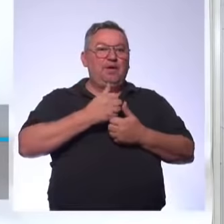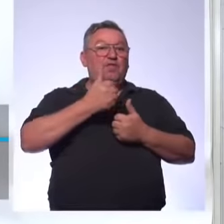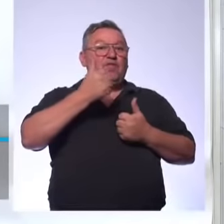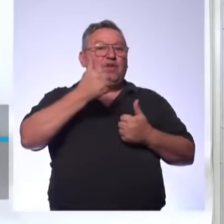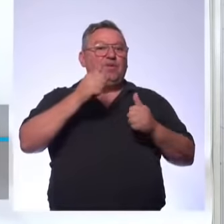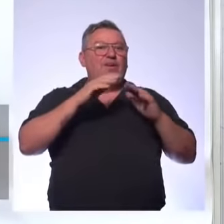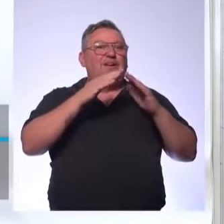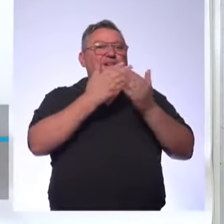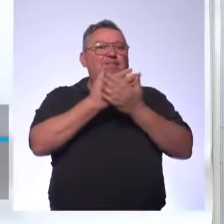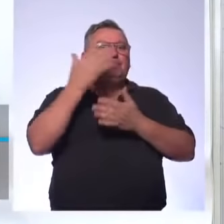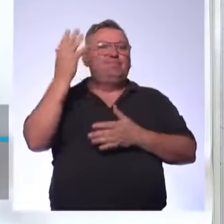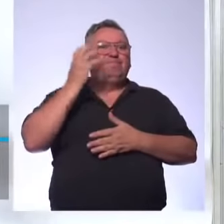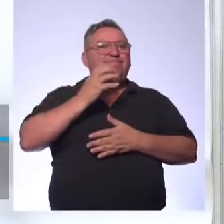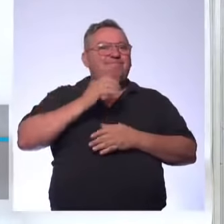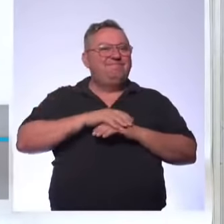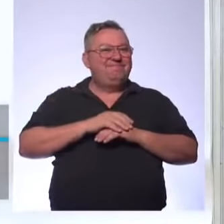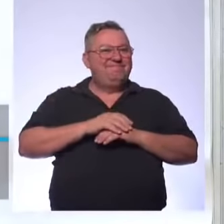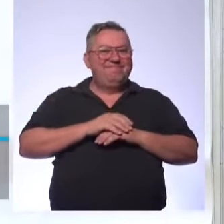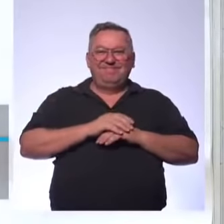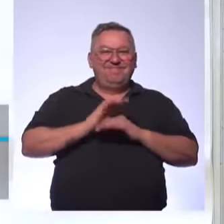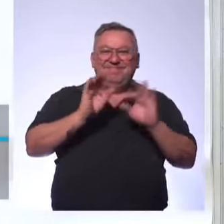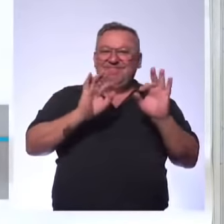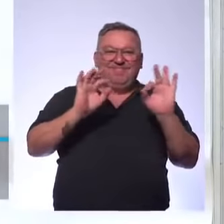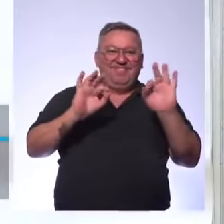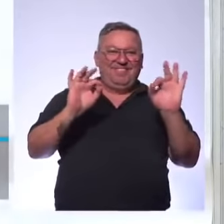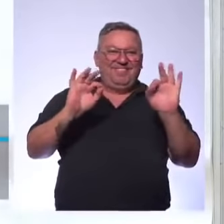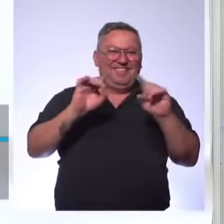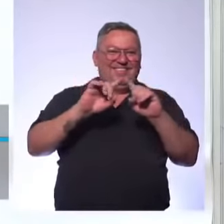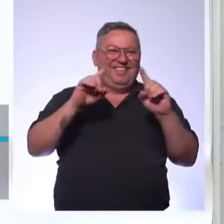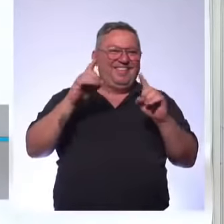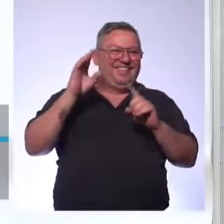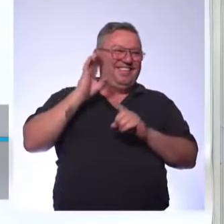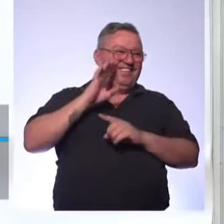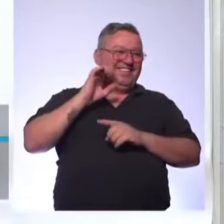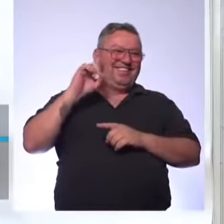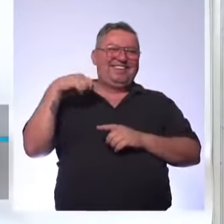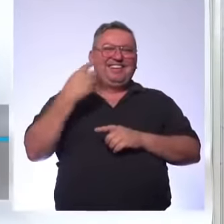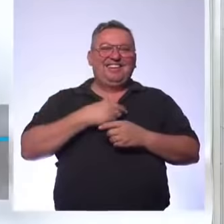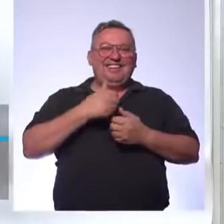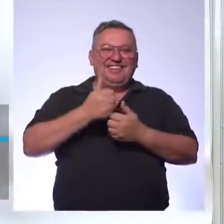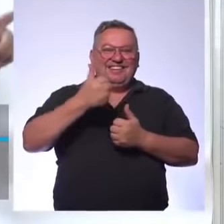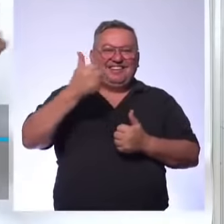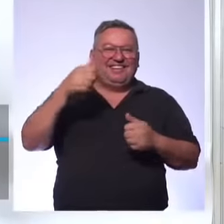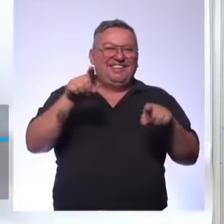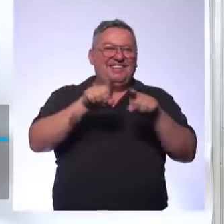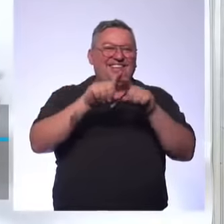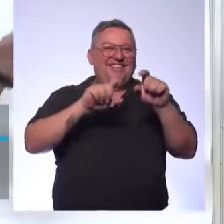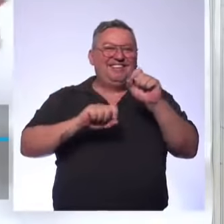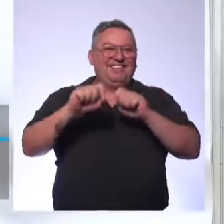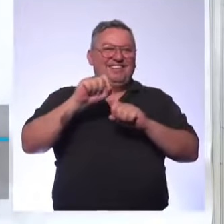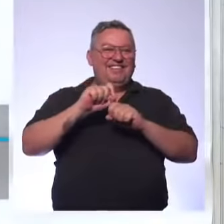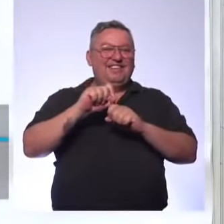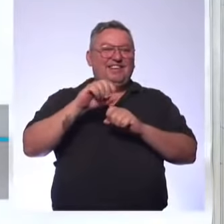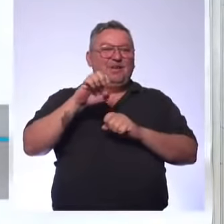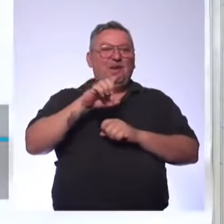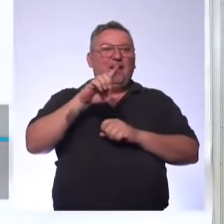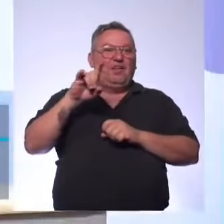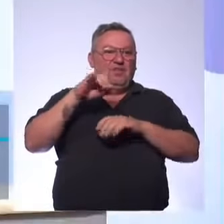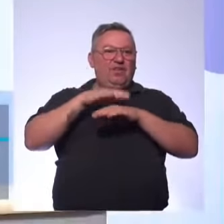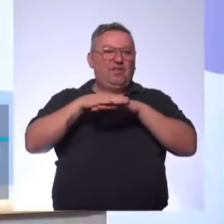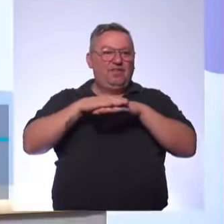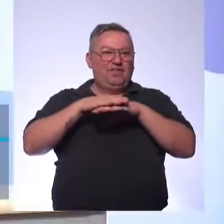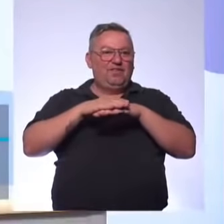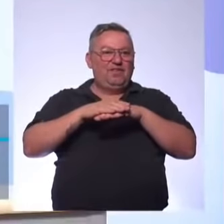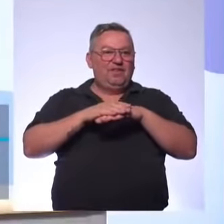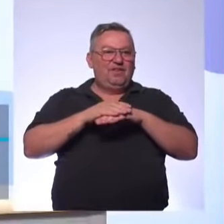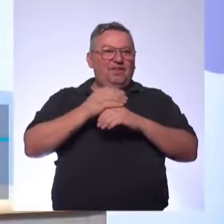diretora. Brava. Mas ele não era nada disso. Bem legal o nosso diretor, né? Tanto é que a gente manda o Ed de vez em quando conversar com o